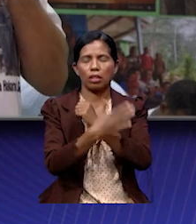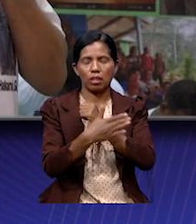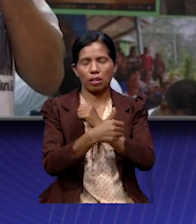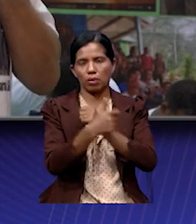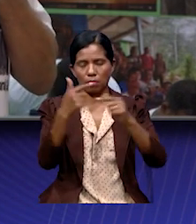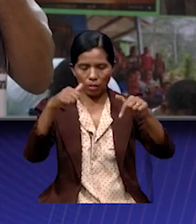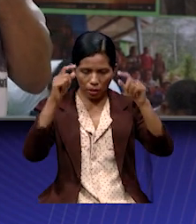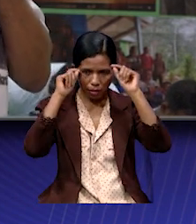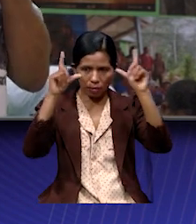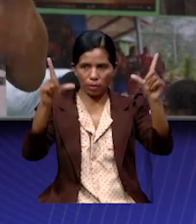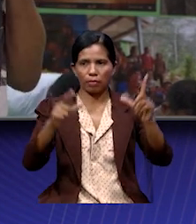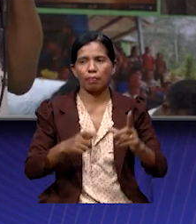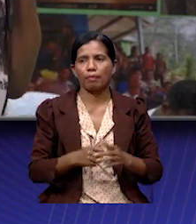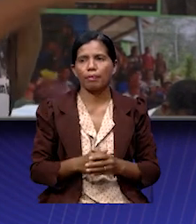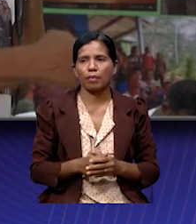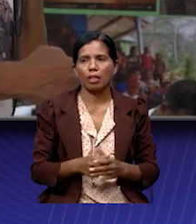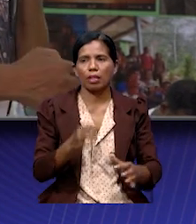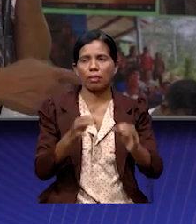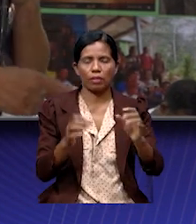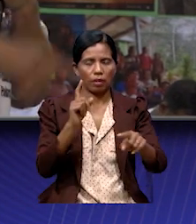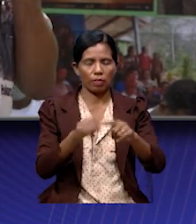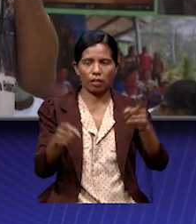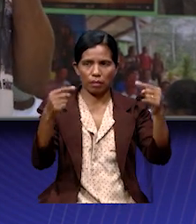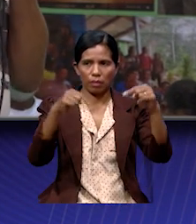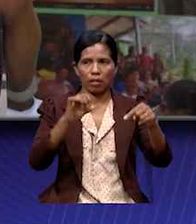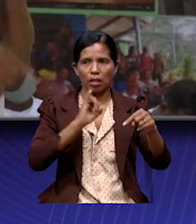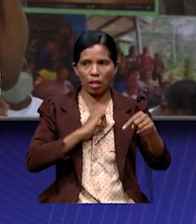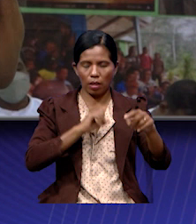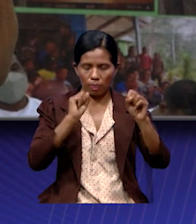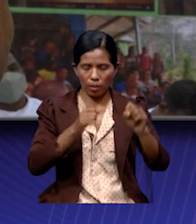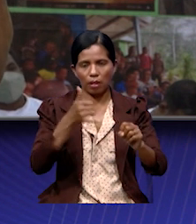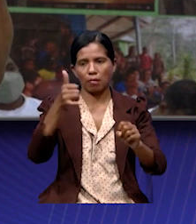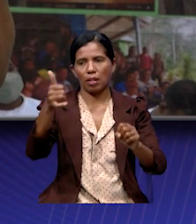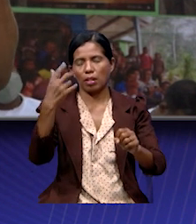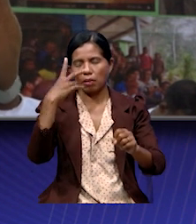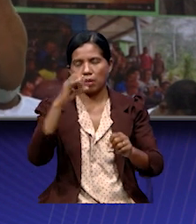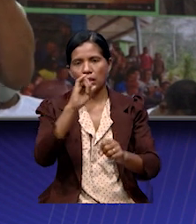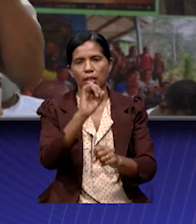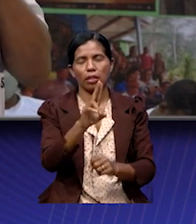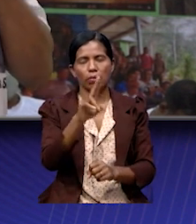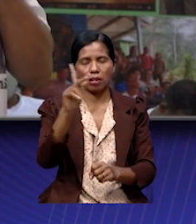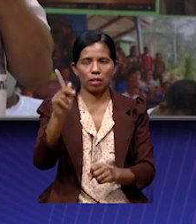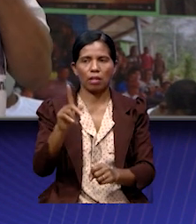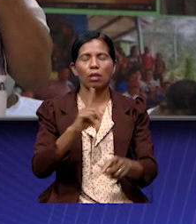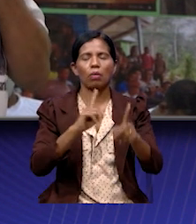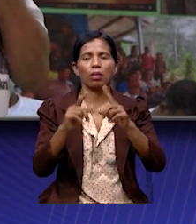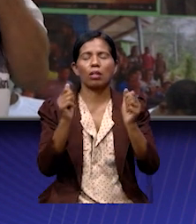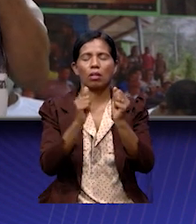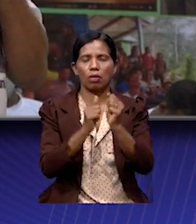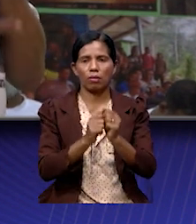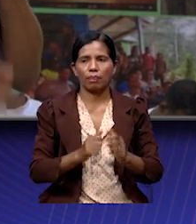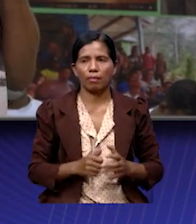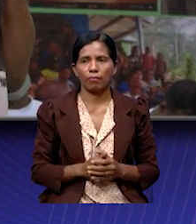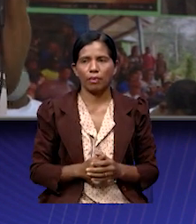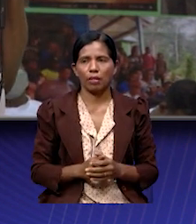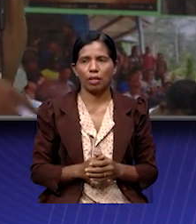tomar Timor. E care que nela vele mai, hau vele bato em Irlanda. Colia o nia. A